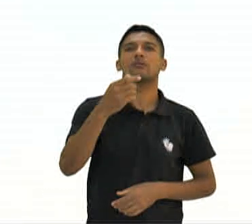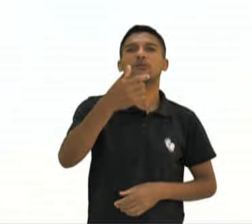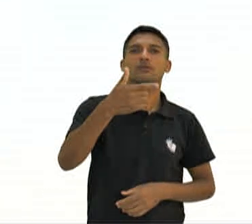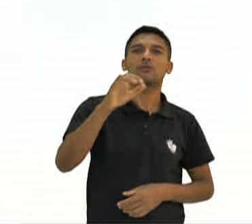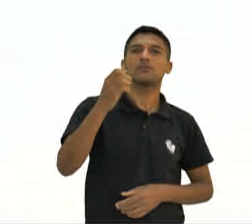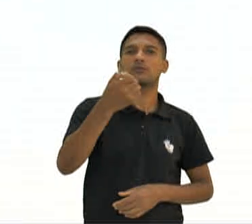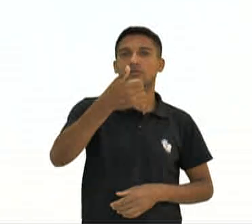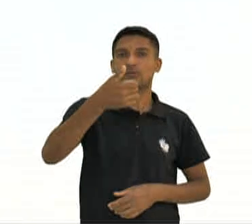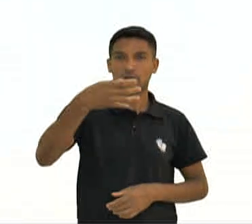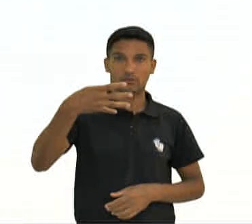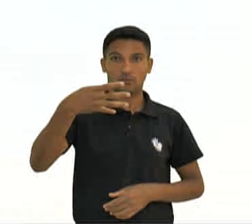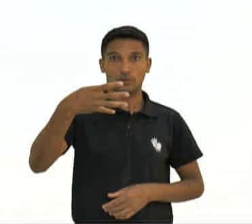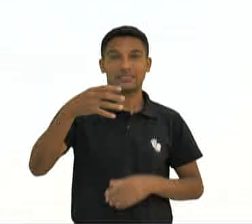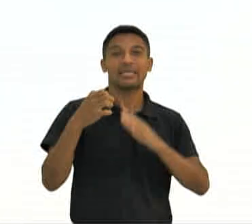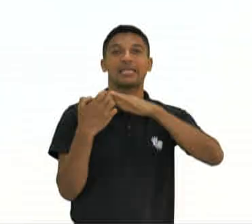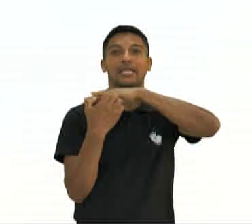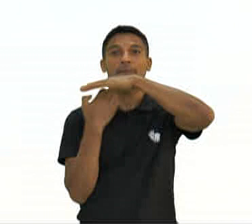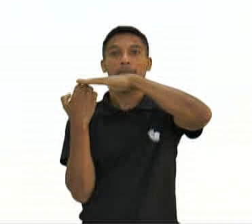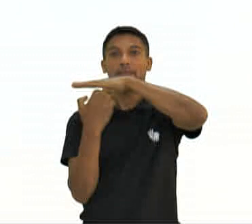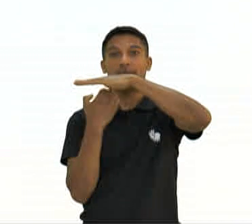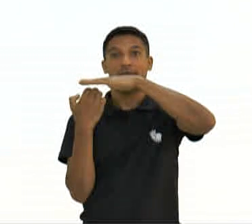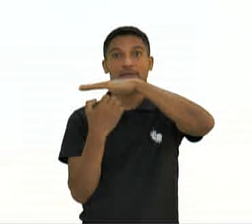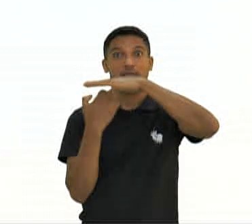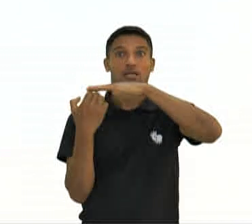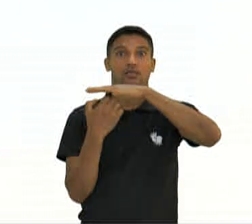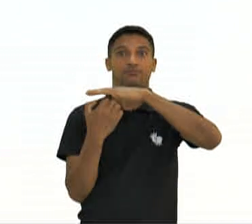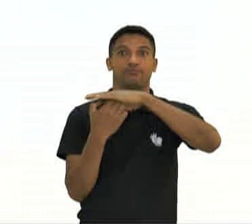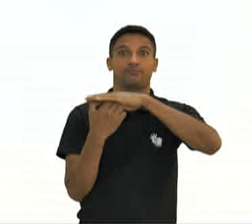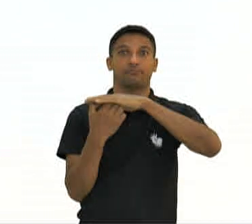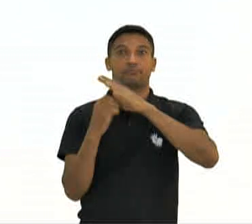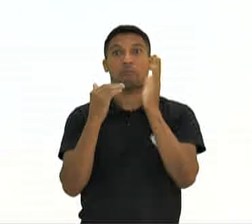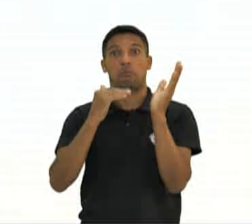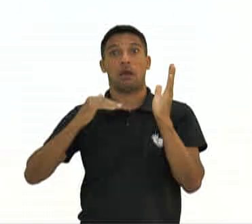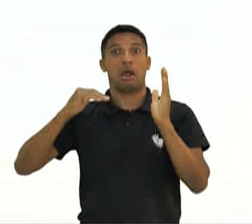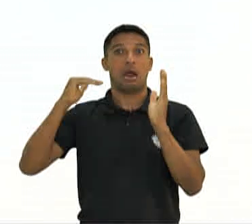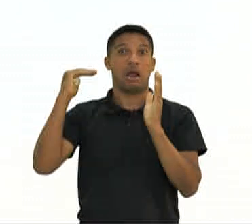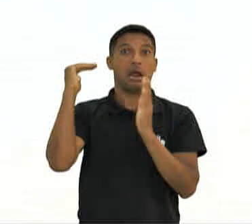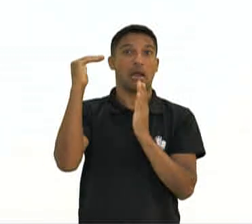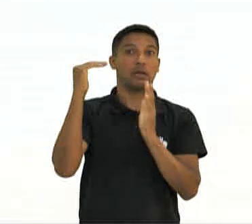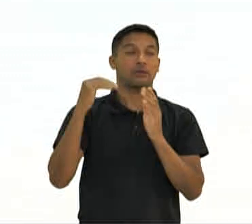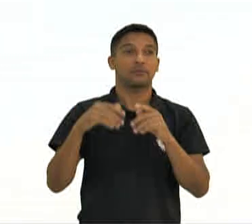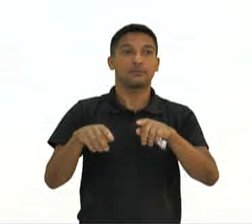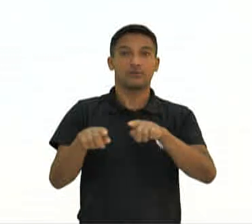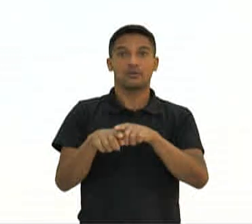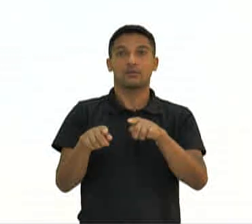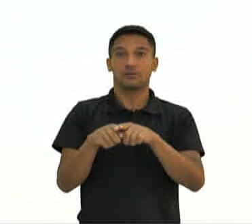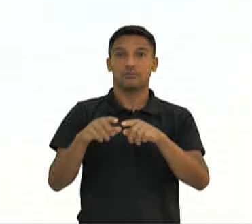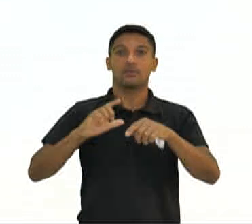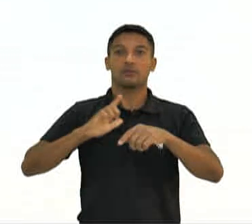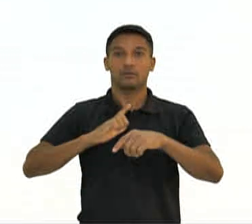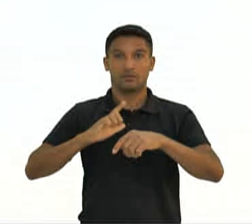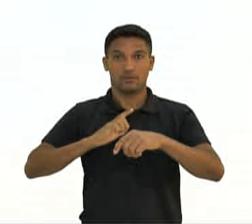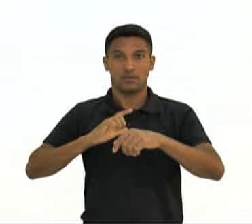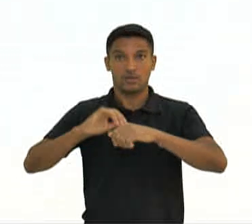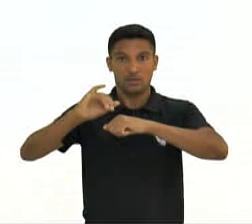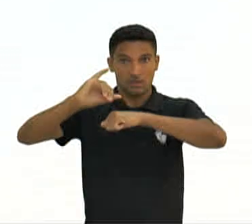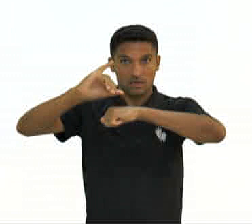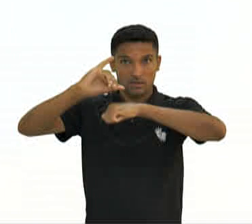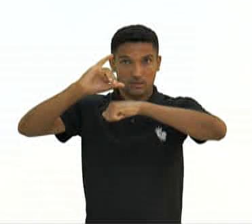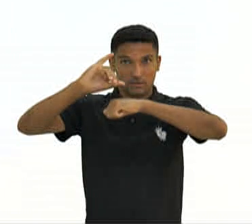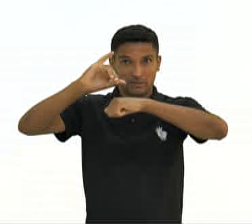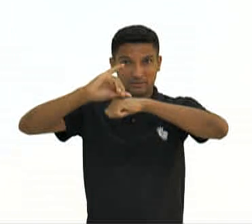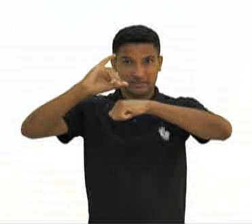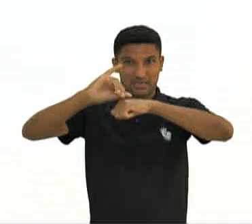cidade, 1 milhão e 600 milhões de habitantes. É um centro científico também da Rússia. A cidade tem mais de